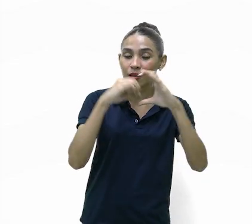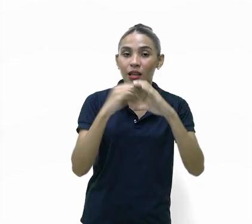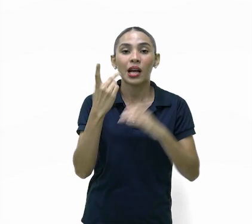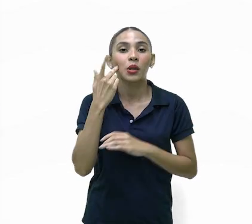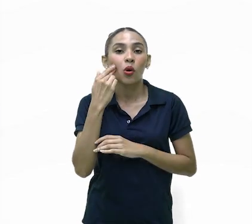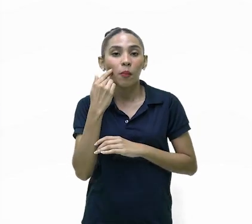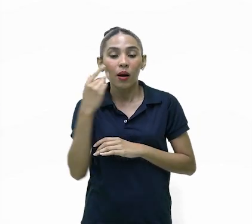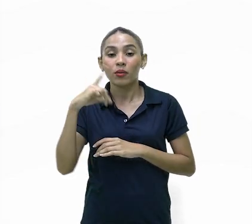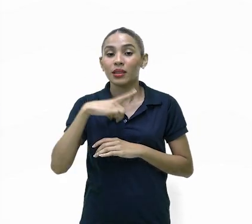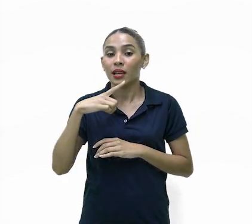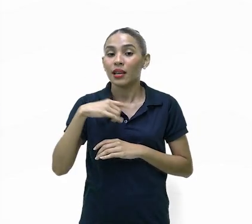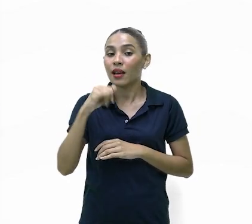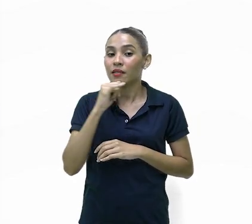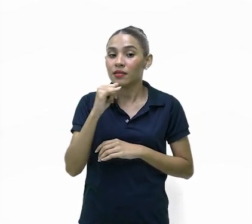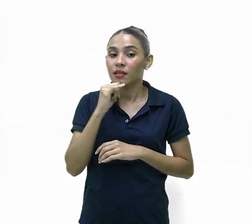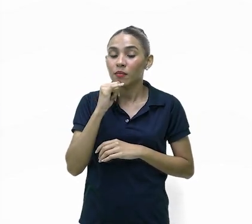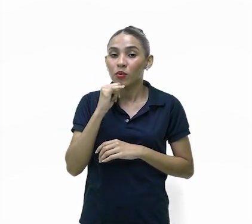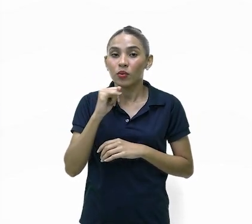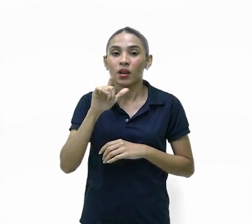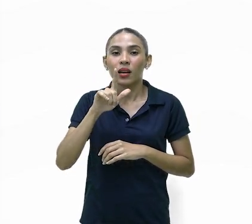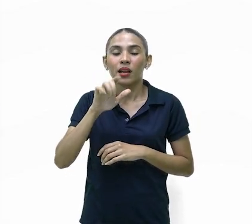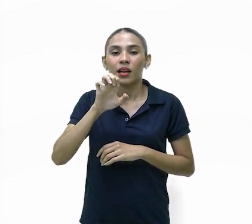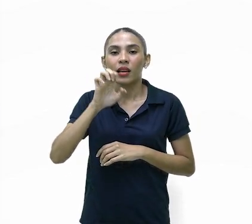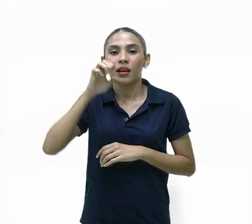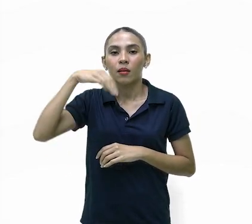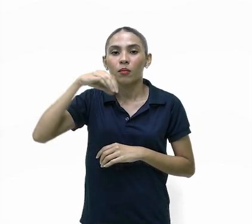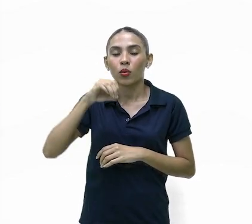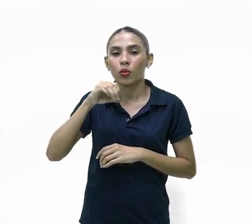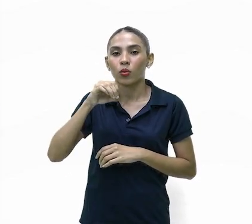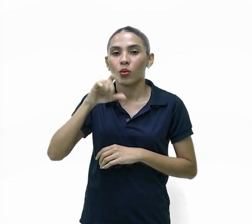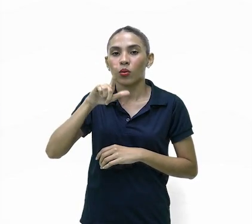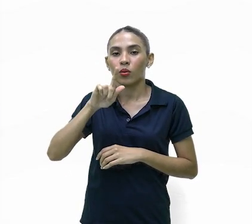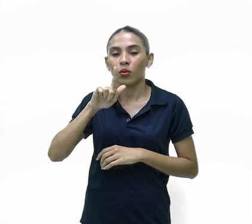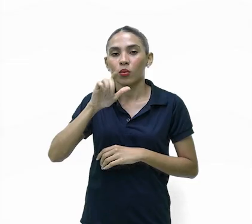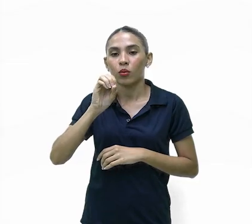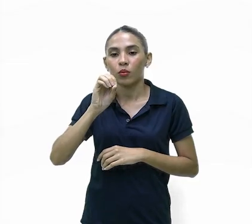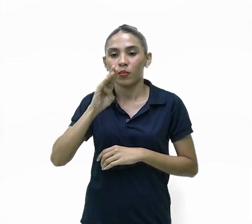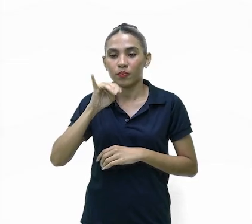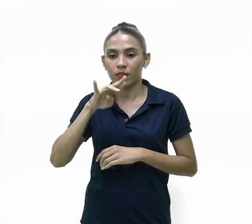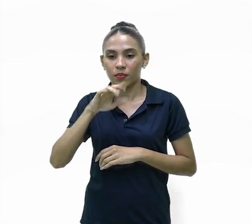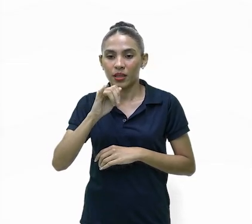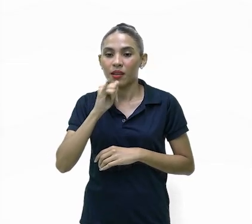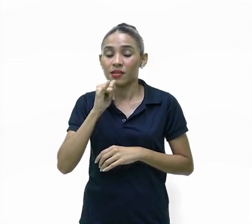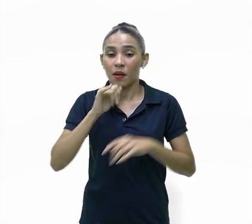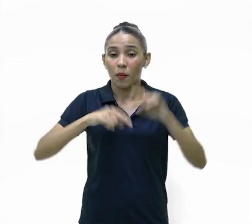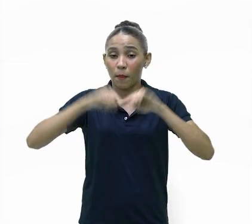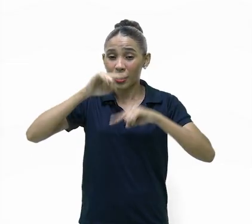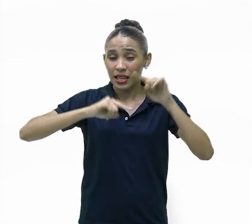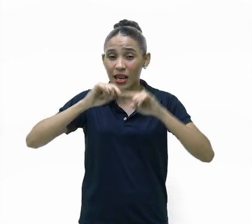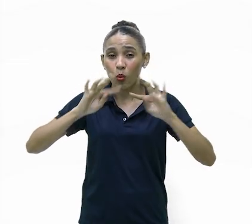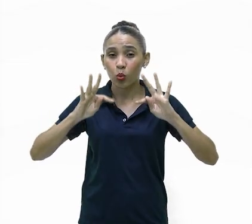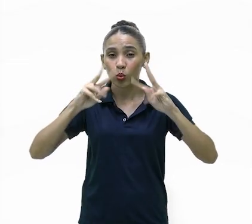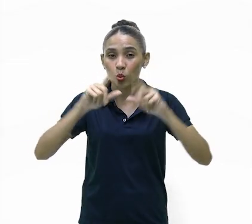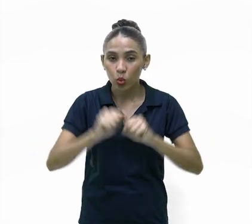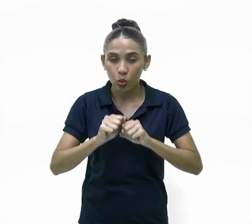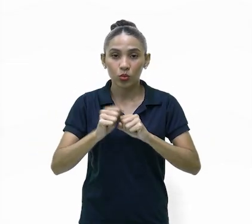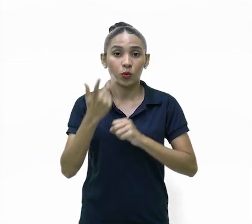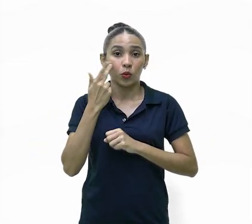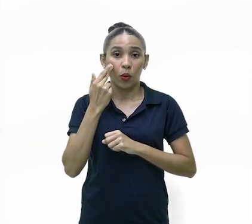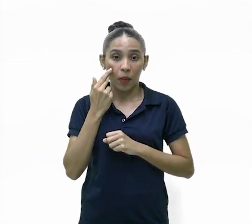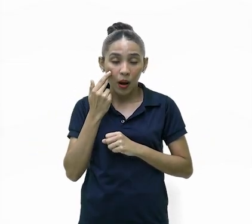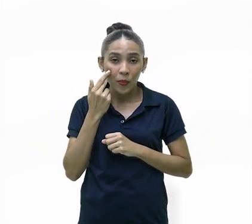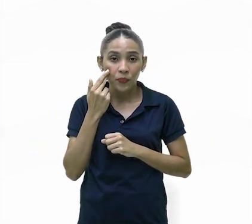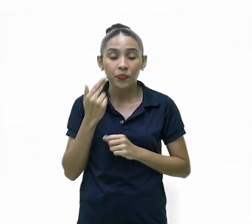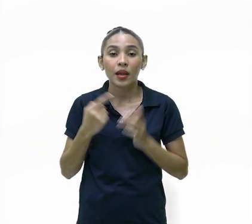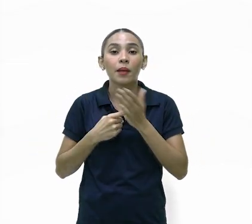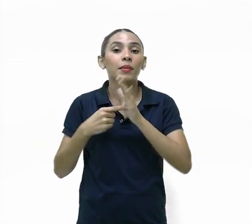né, que tem aí a hemoglobina, que tem aí toda essa condição, esse material genético normal,